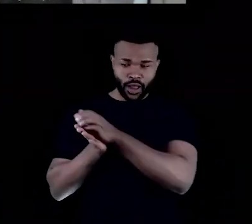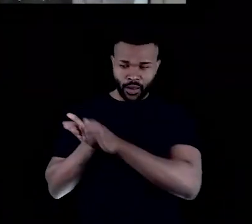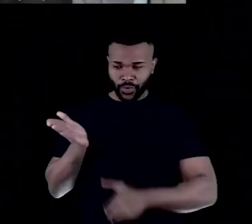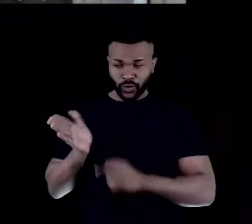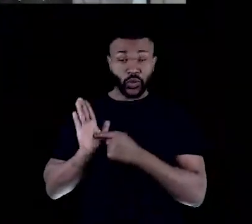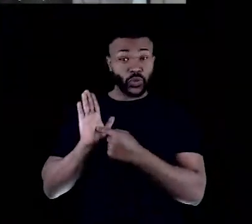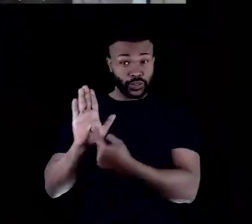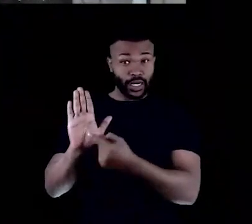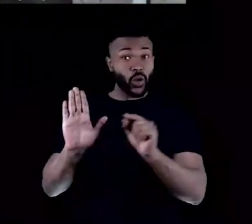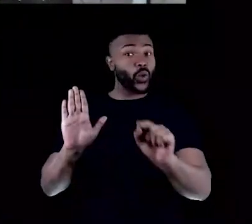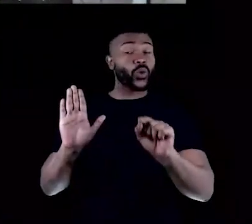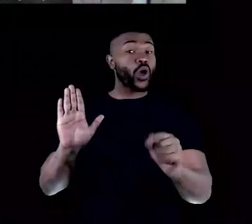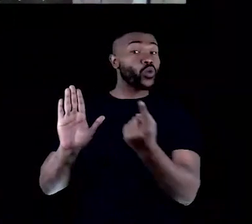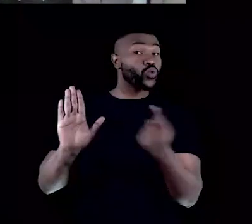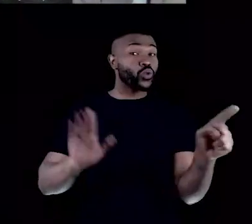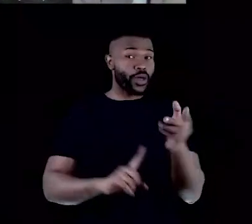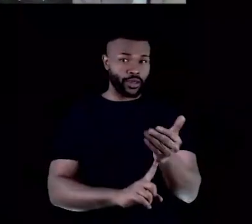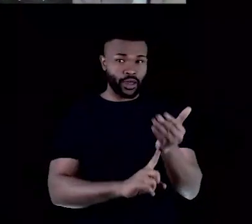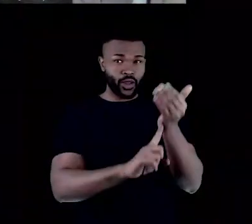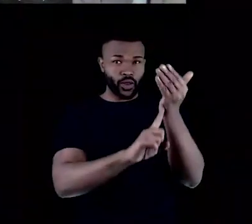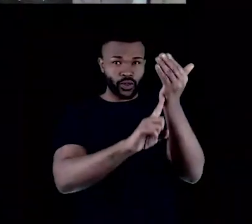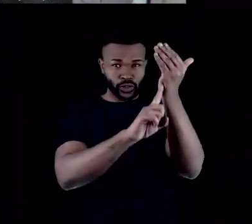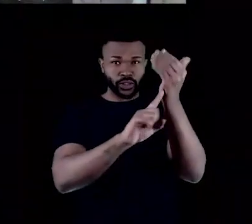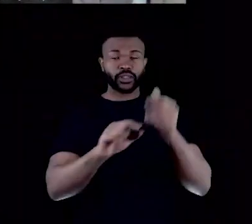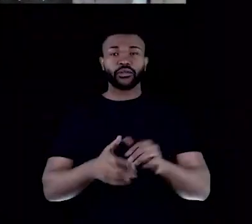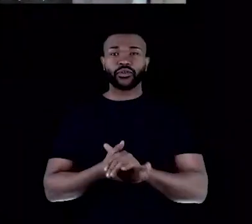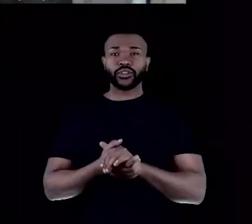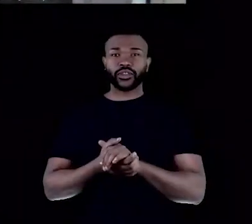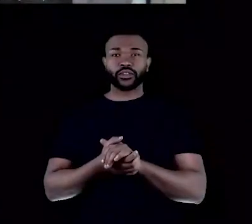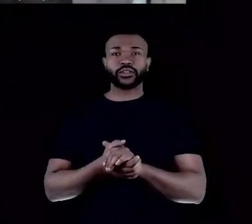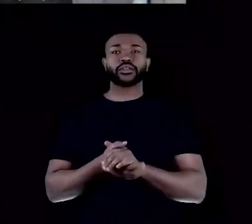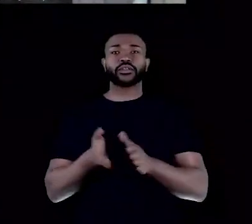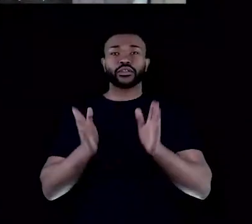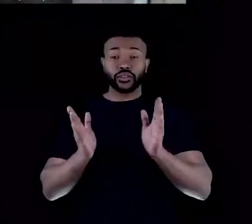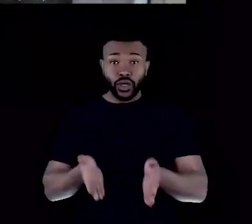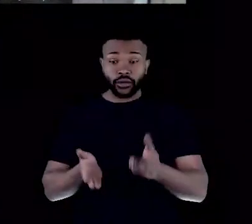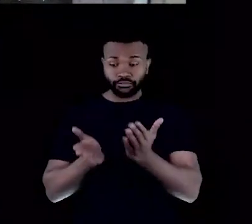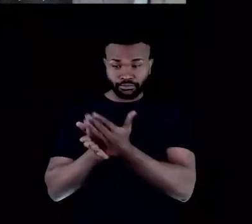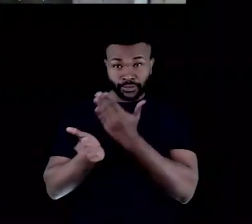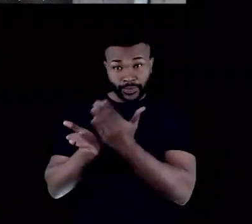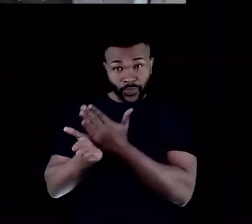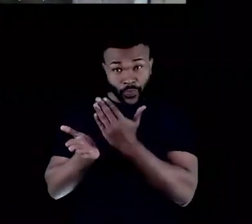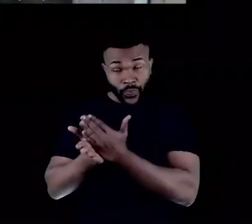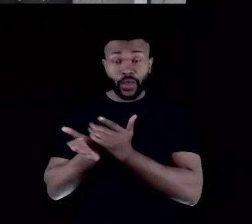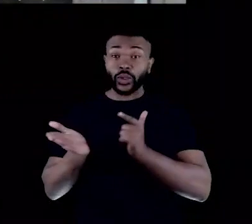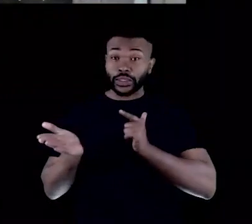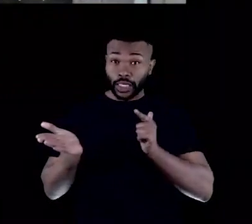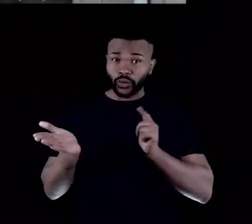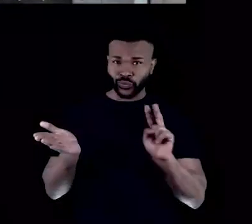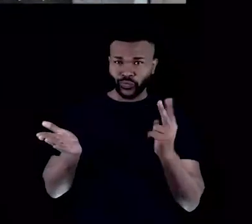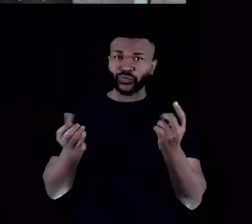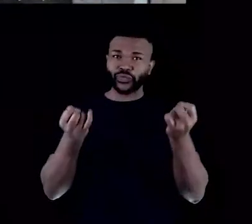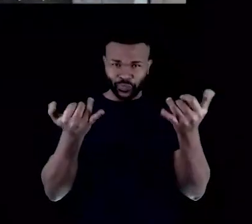Eu vou chegar nesse capítulo das últimas tecnologias. Eu só queria ler um poema desse para citar um exemplo do livro, aí eu já menciono